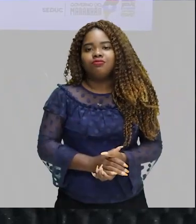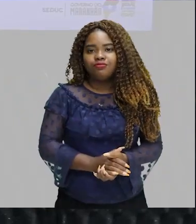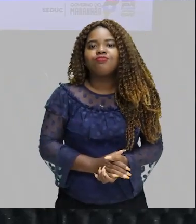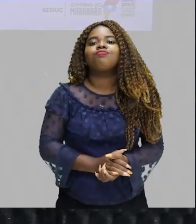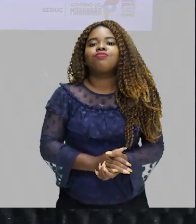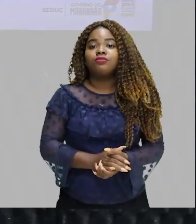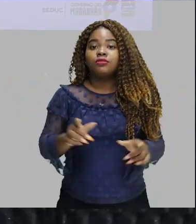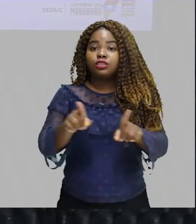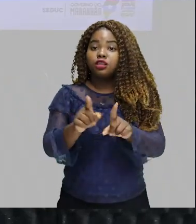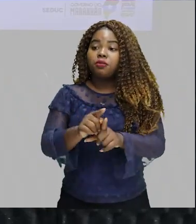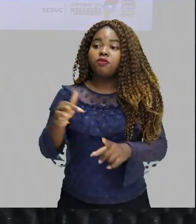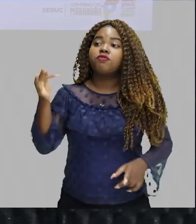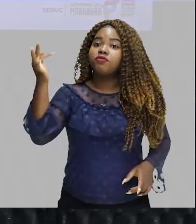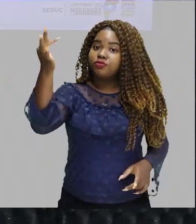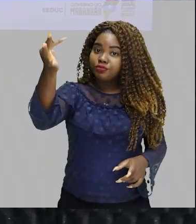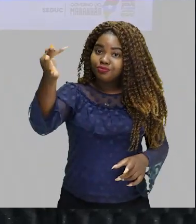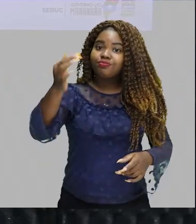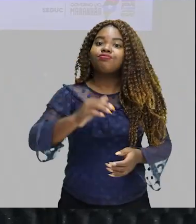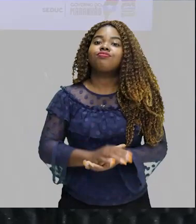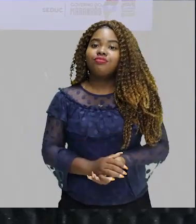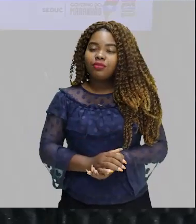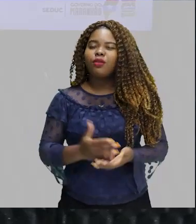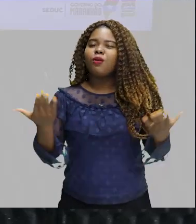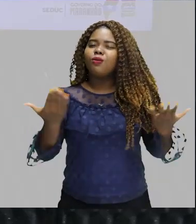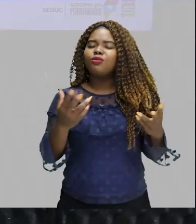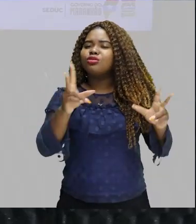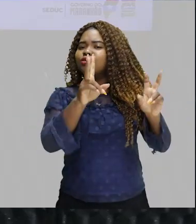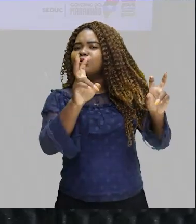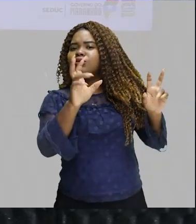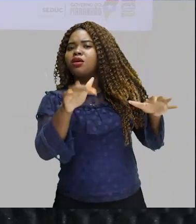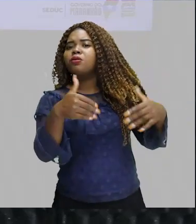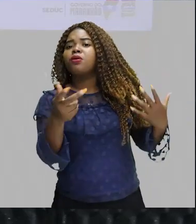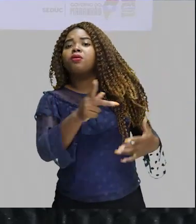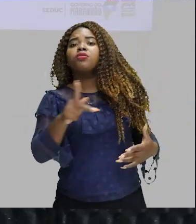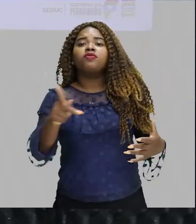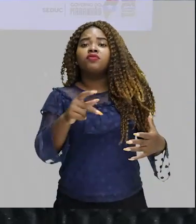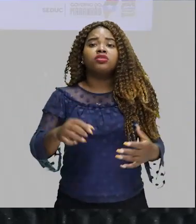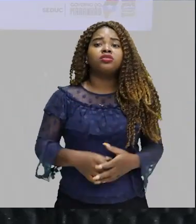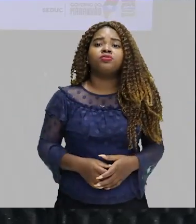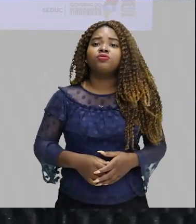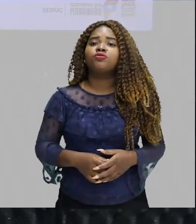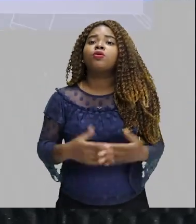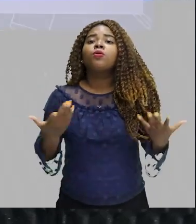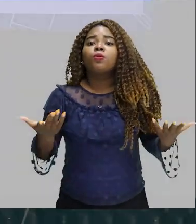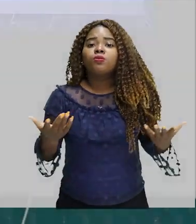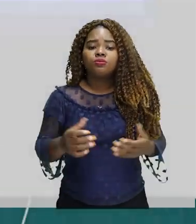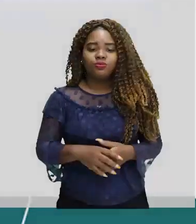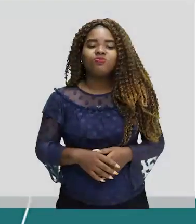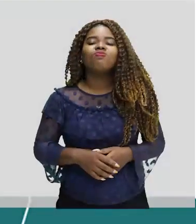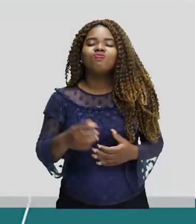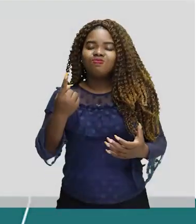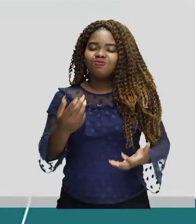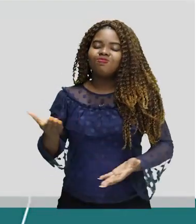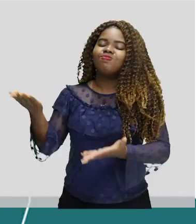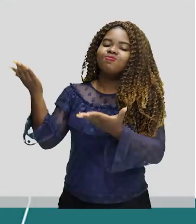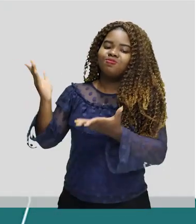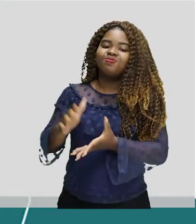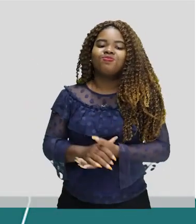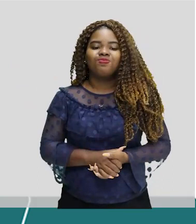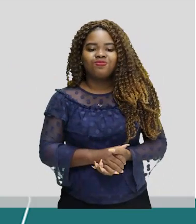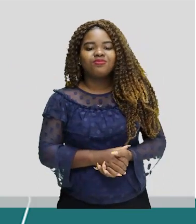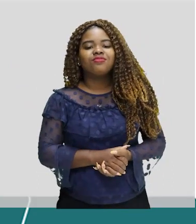perspectiva futura, galera. Hoje nós vamos falar sobre o que, Marcos? Fiquei muito curioso. Galera, hoje nós vamos falar